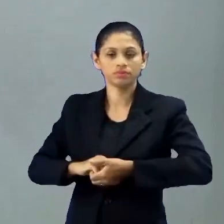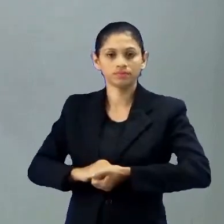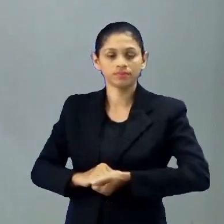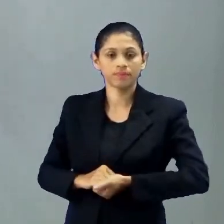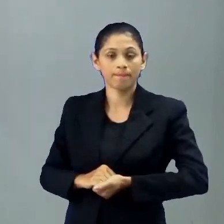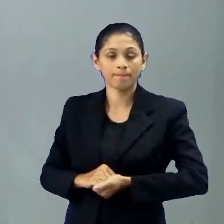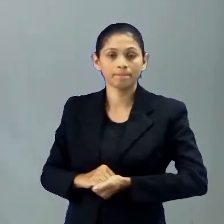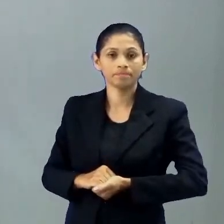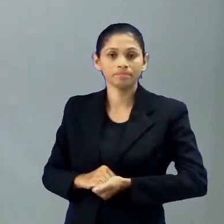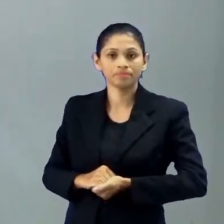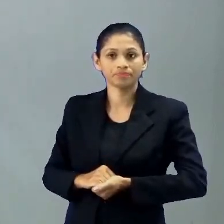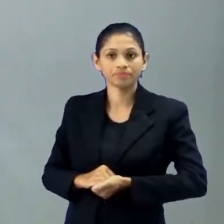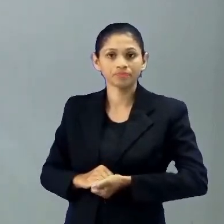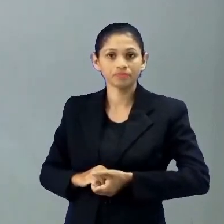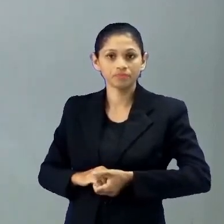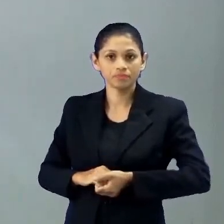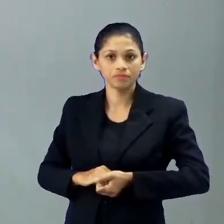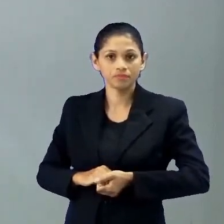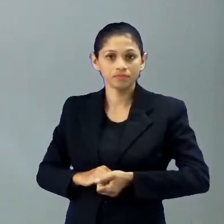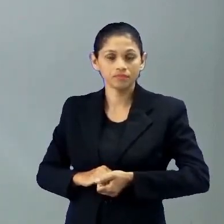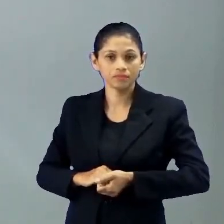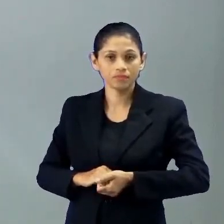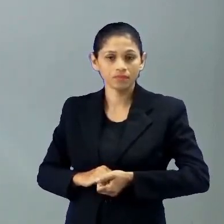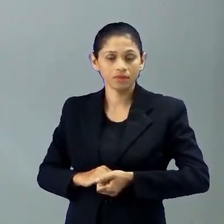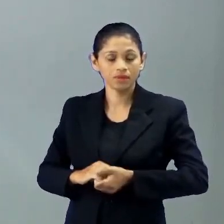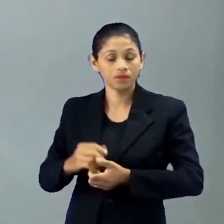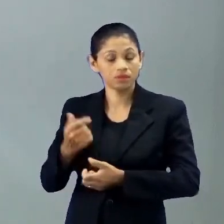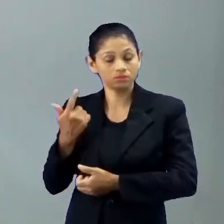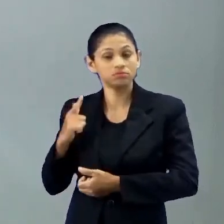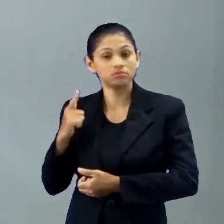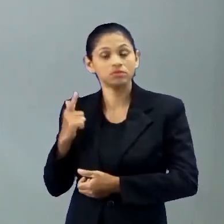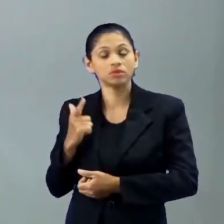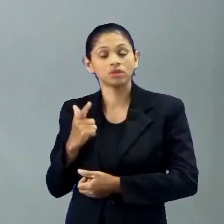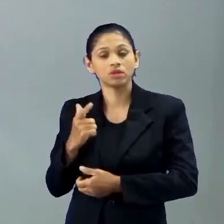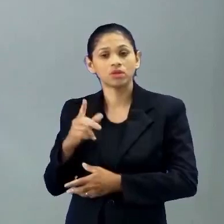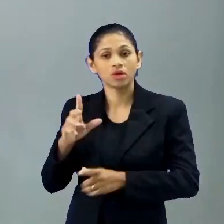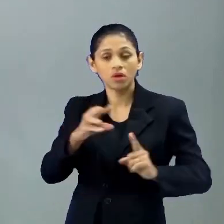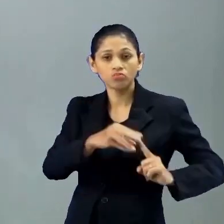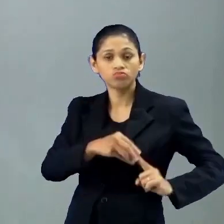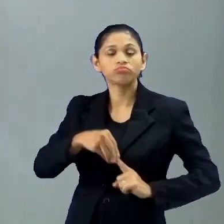sustento da sua família. Uma